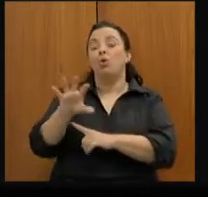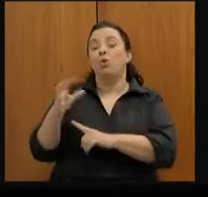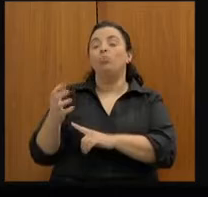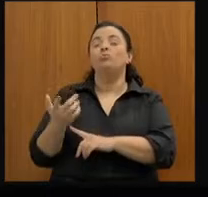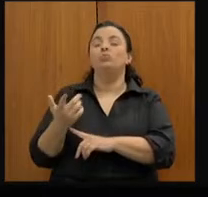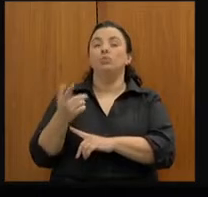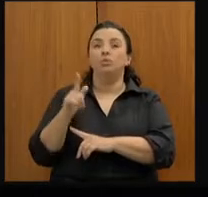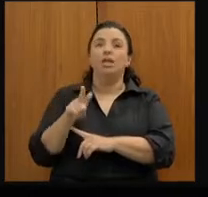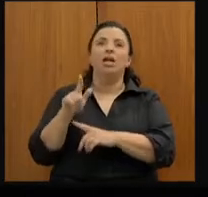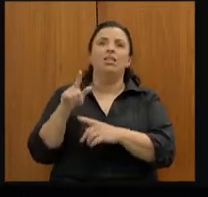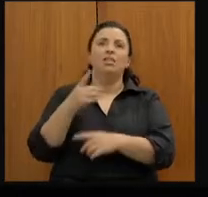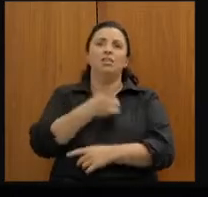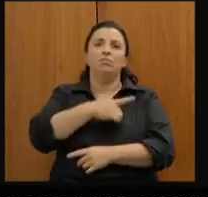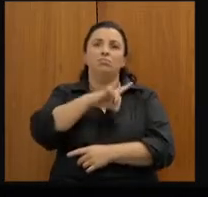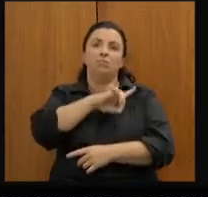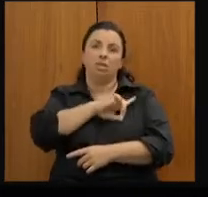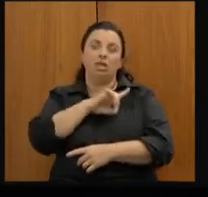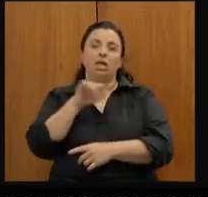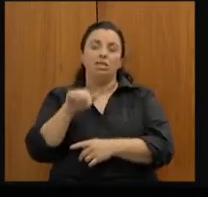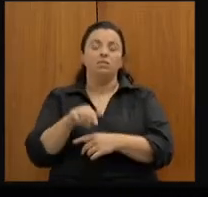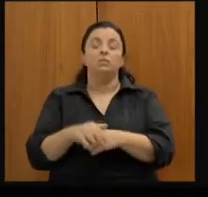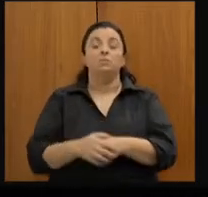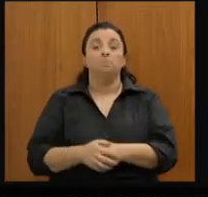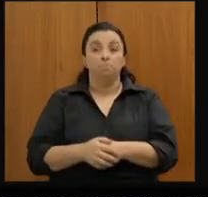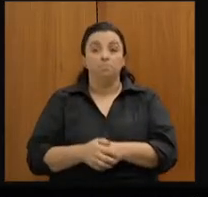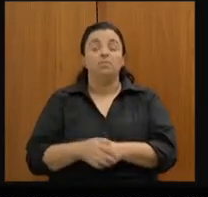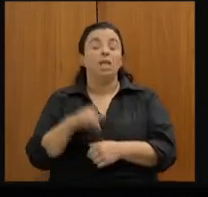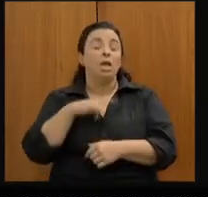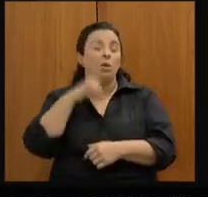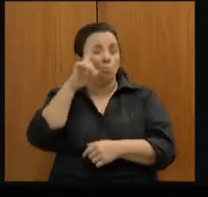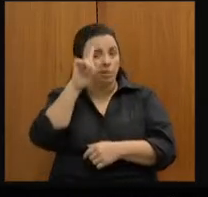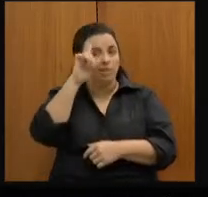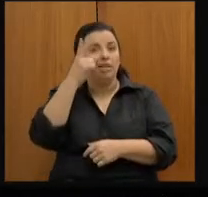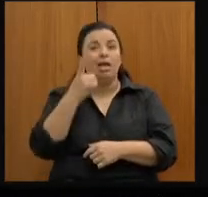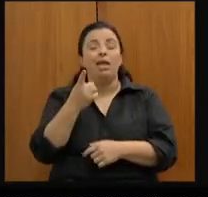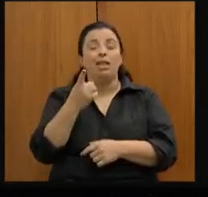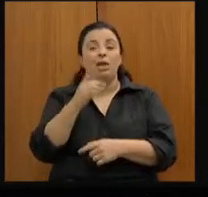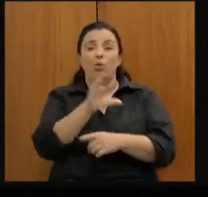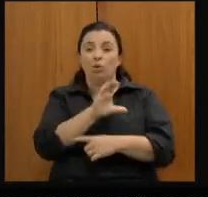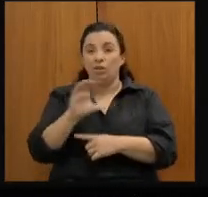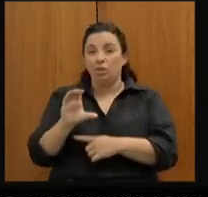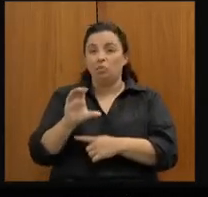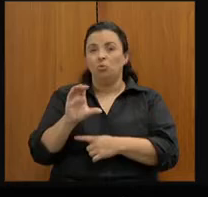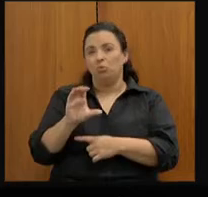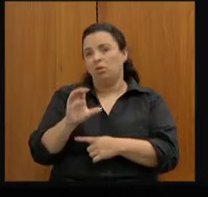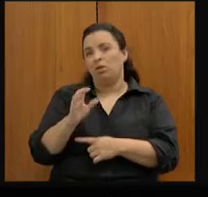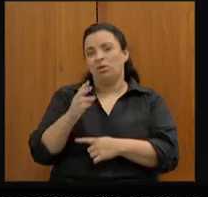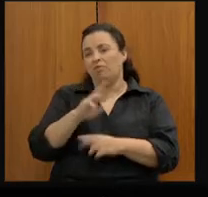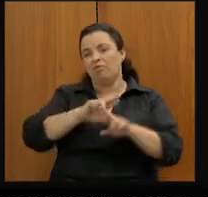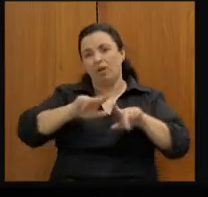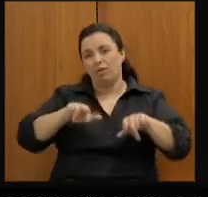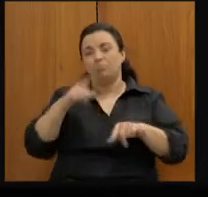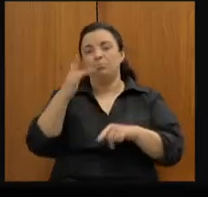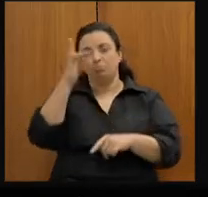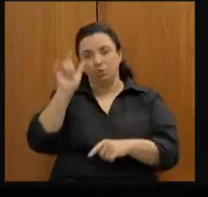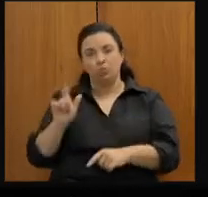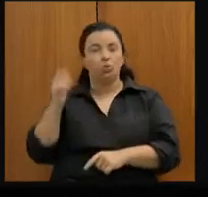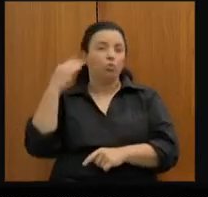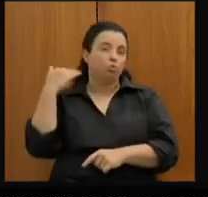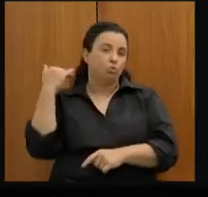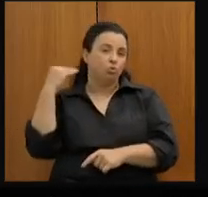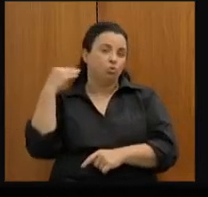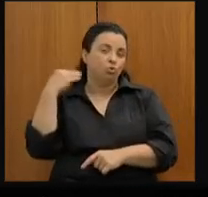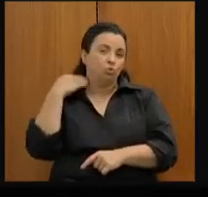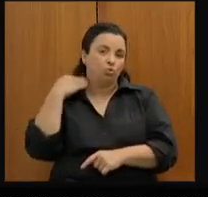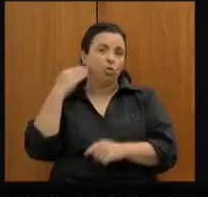Coordenadoria através né de Juízes que integram e foi desenvolvido dentro do nosso